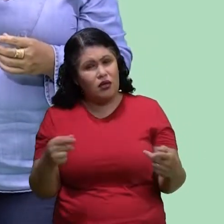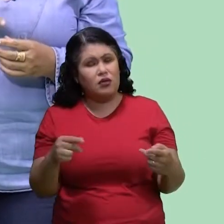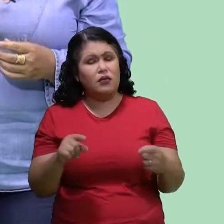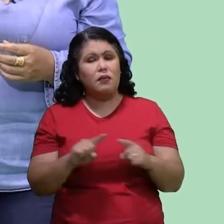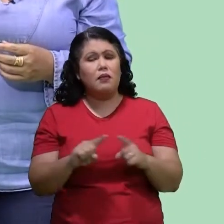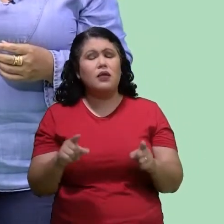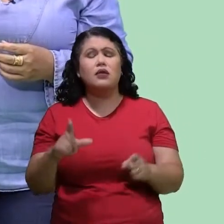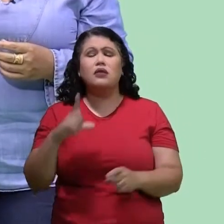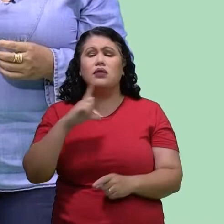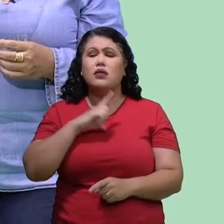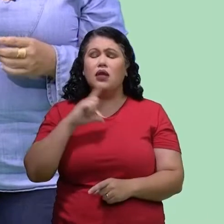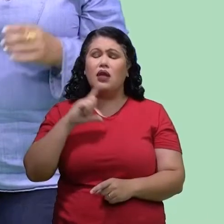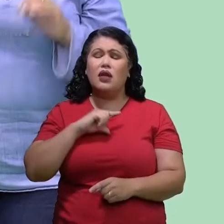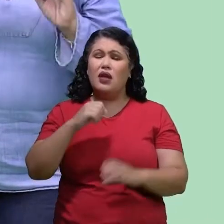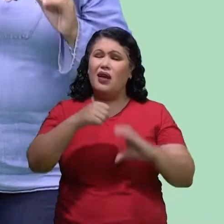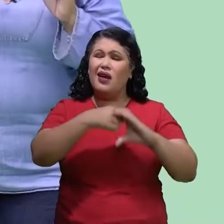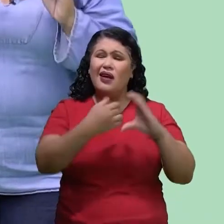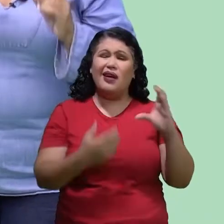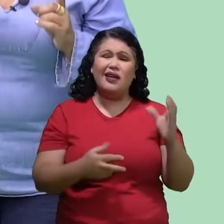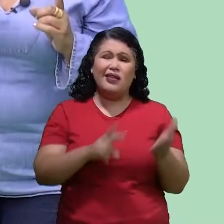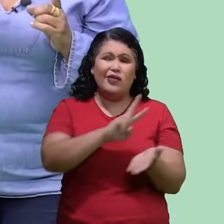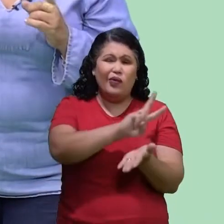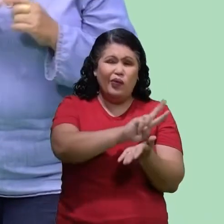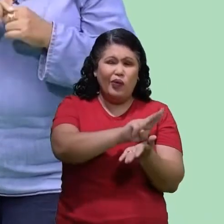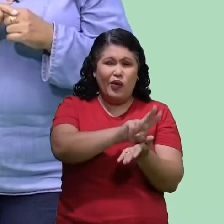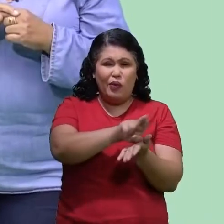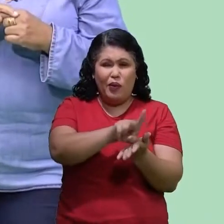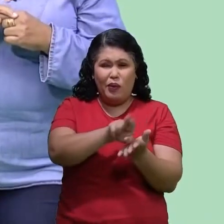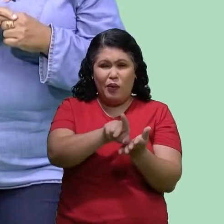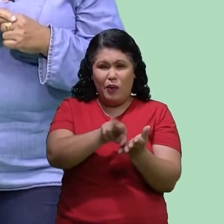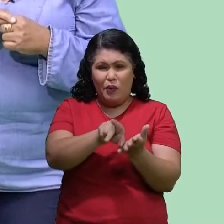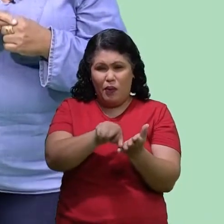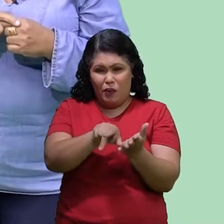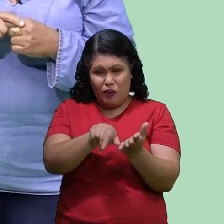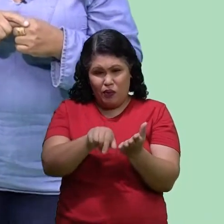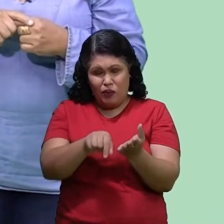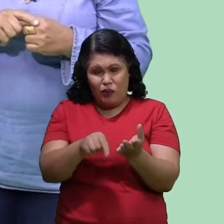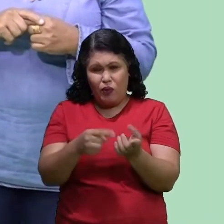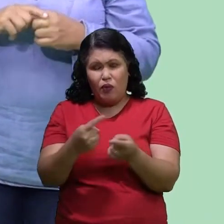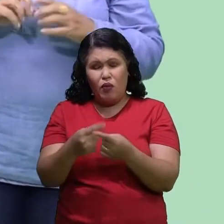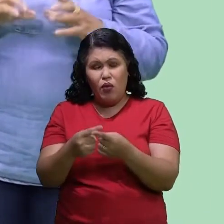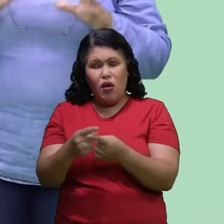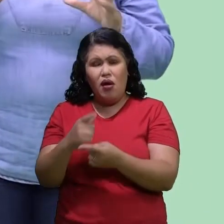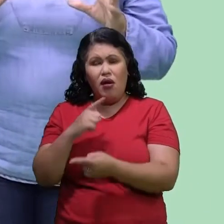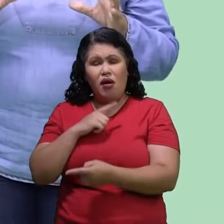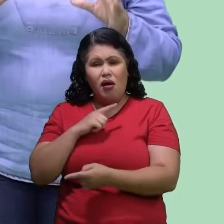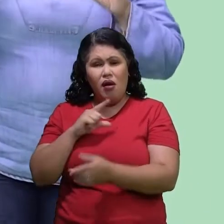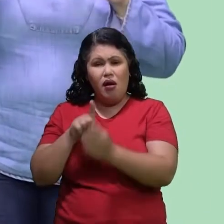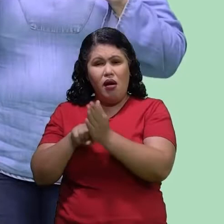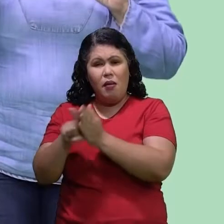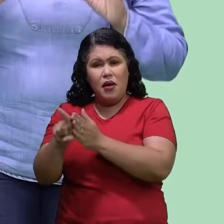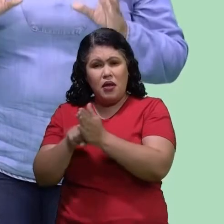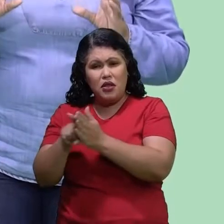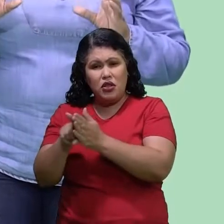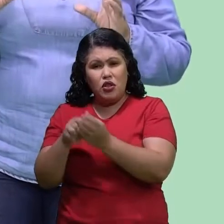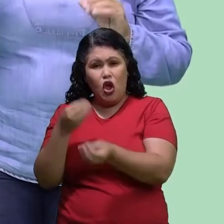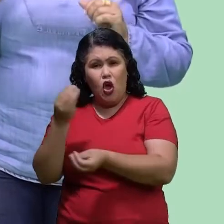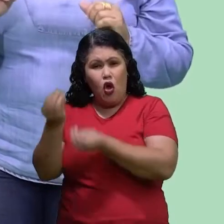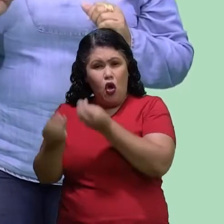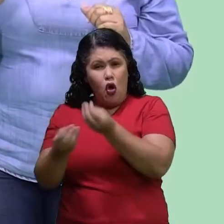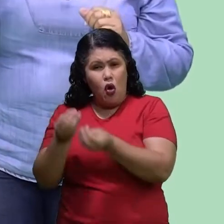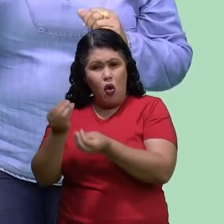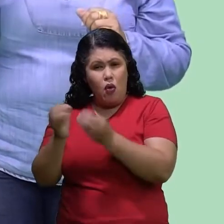diante dessas características, ficar atento a umas a outras pesquisas, que é a classificação dos